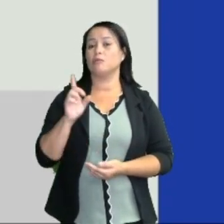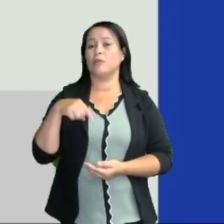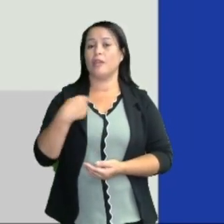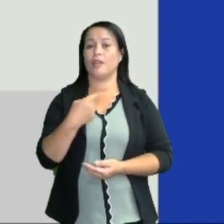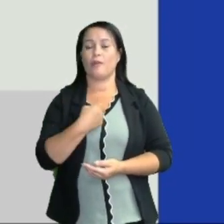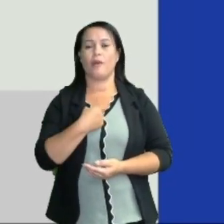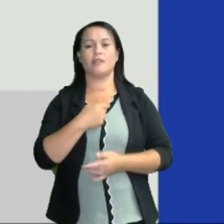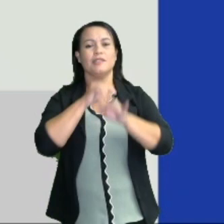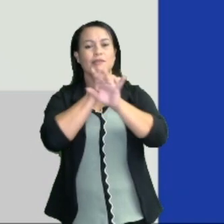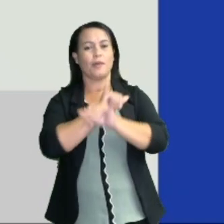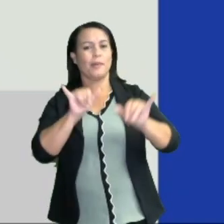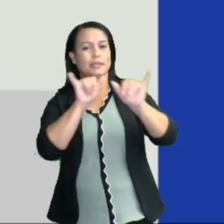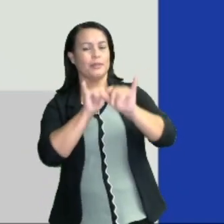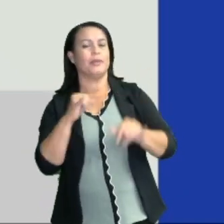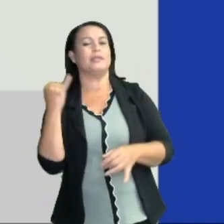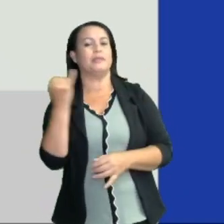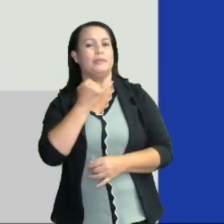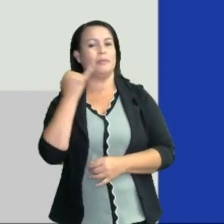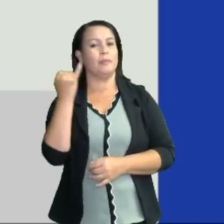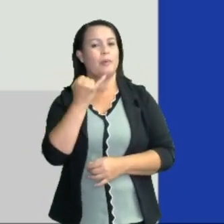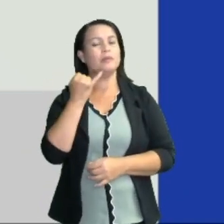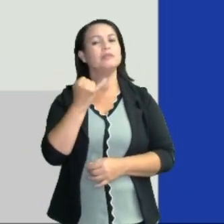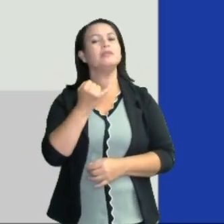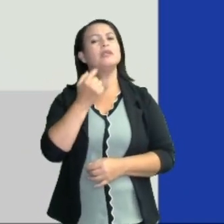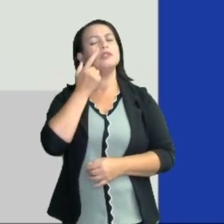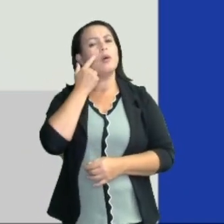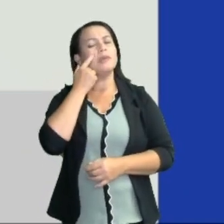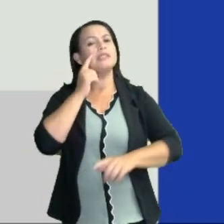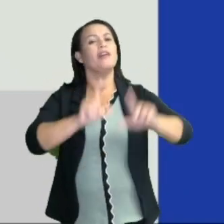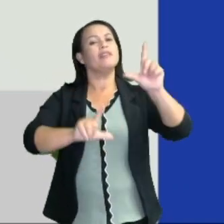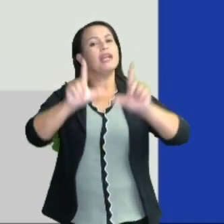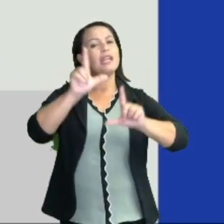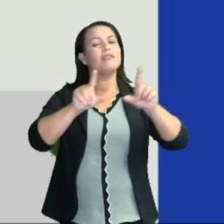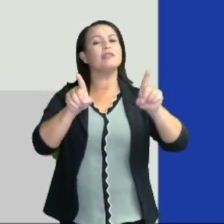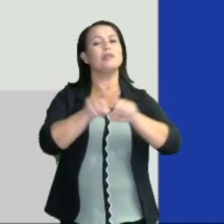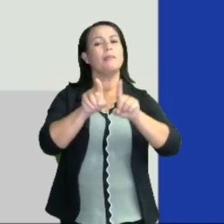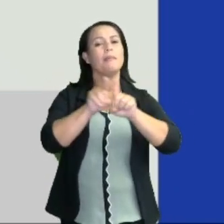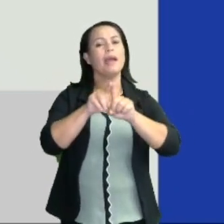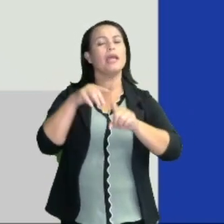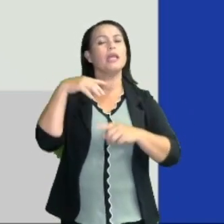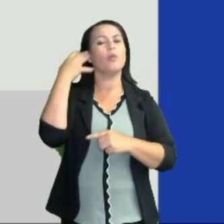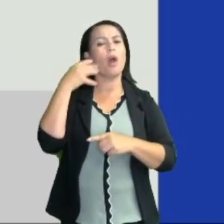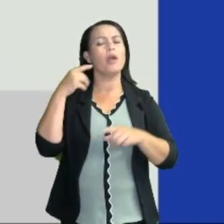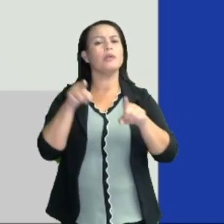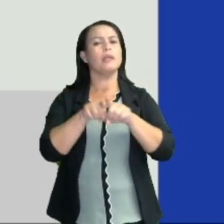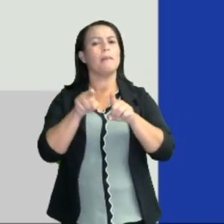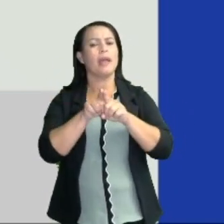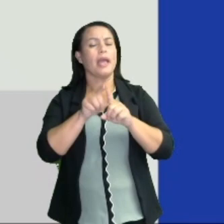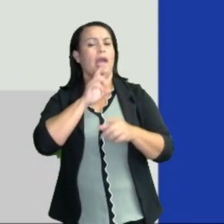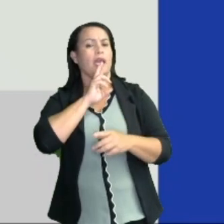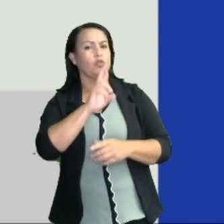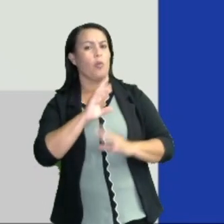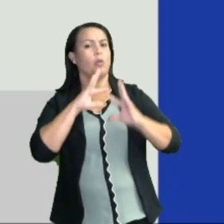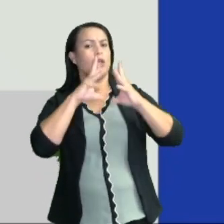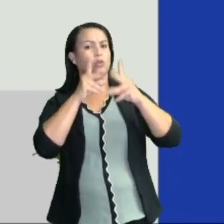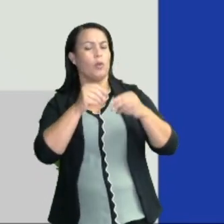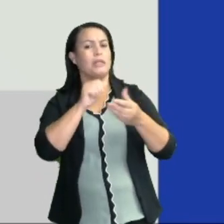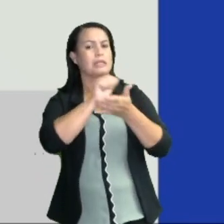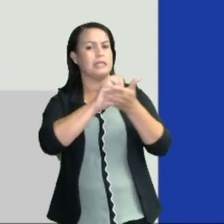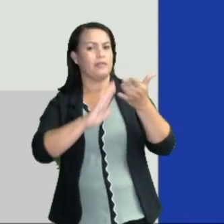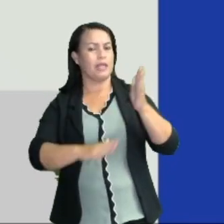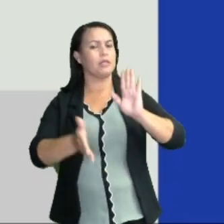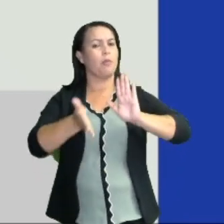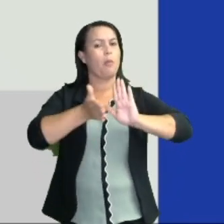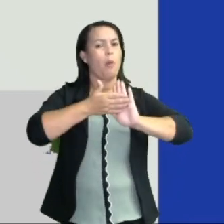orientações importantes. Acompanhe a programação da TV e do rádio. Realizem todas as atividades